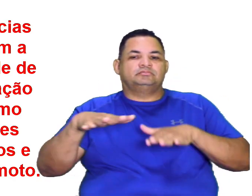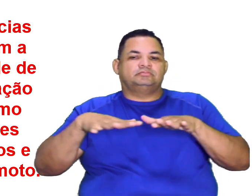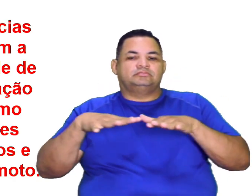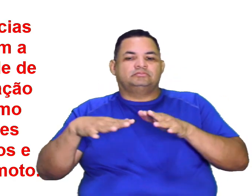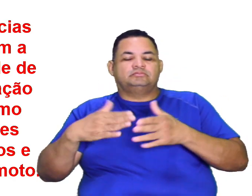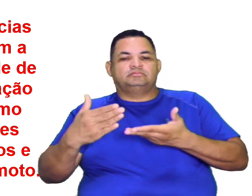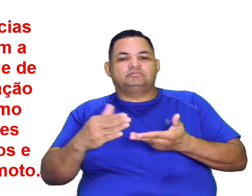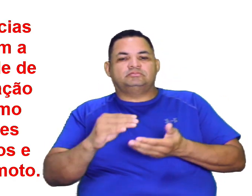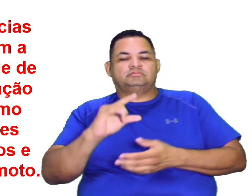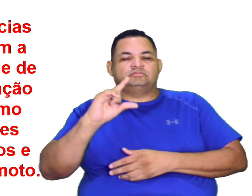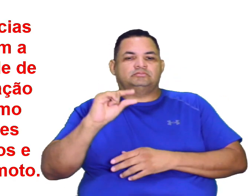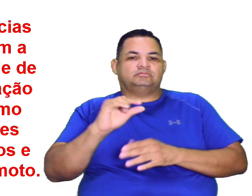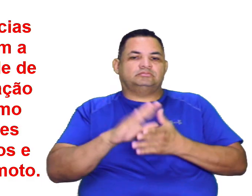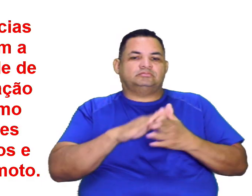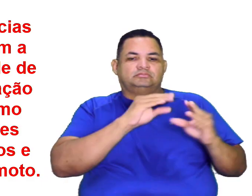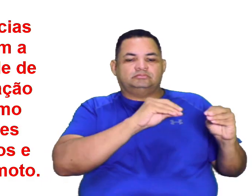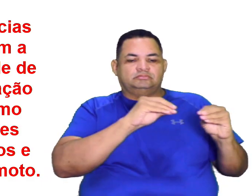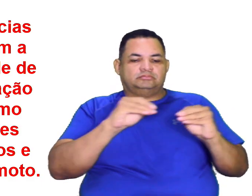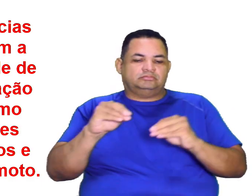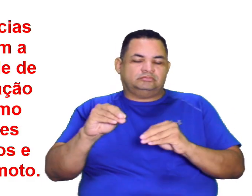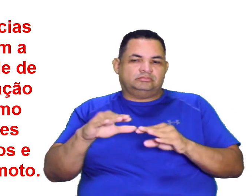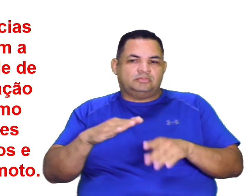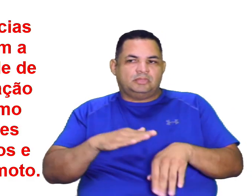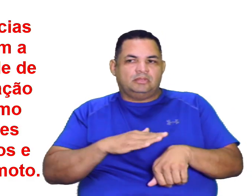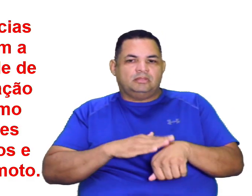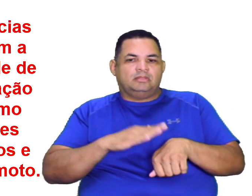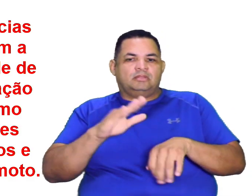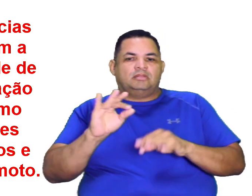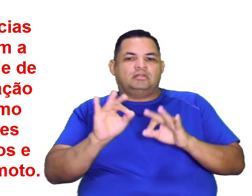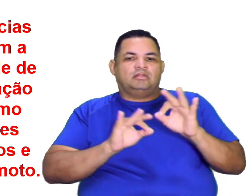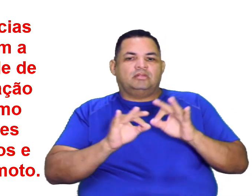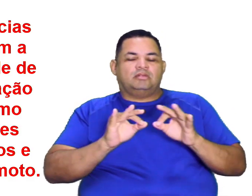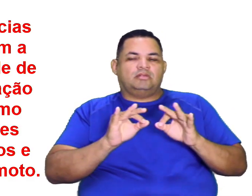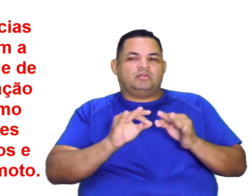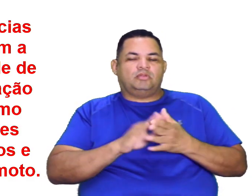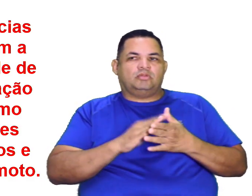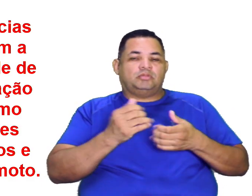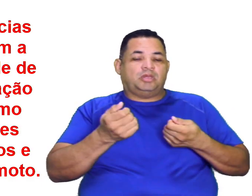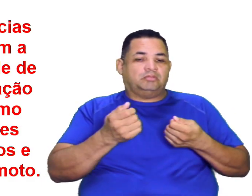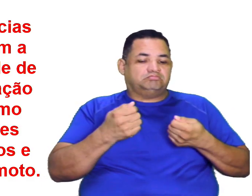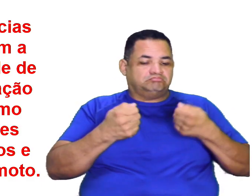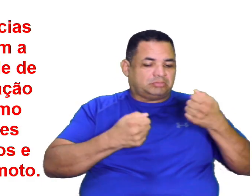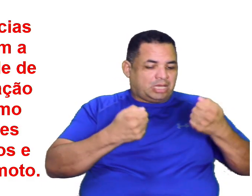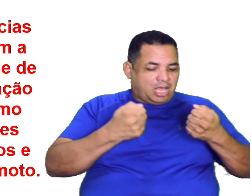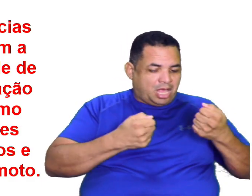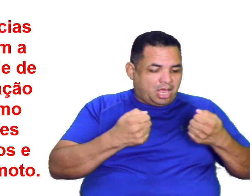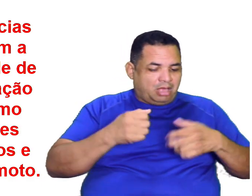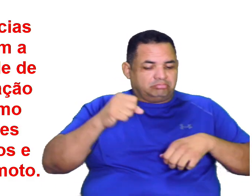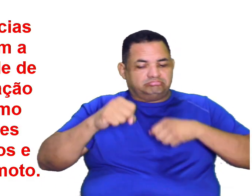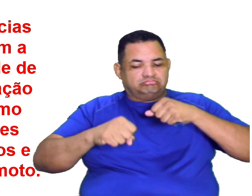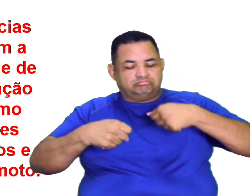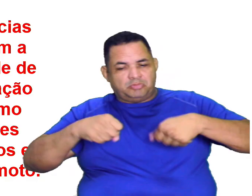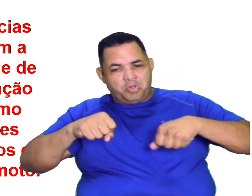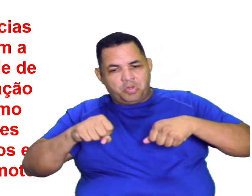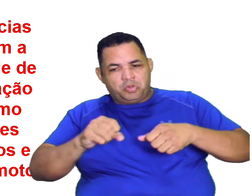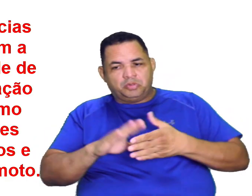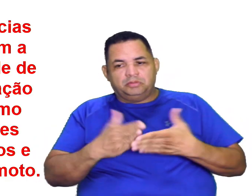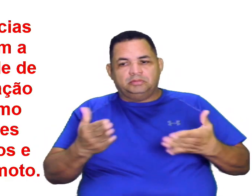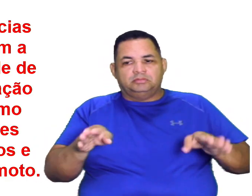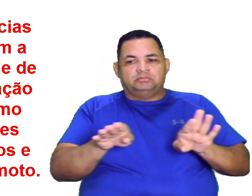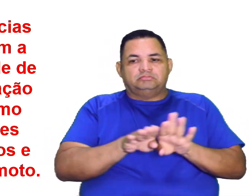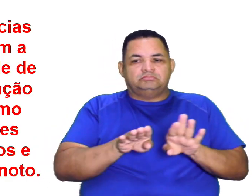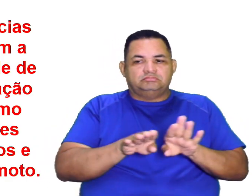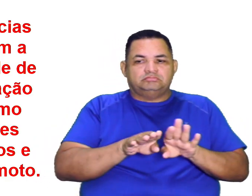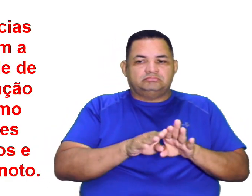movimente menos, se desloque mais com veículos motorizados, ou que a gente trabalhe